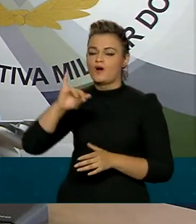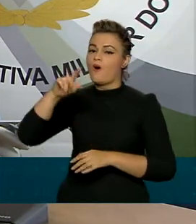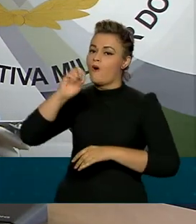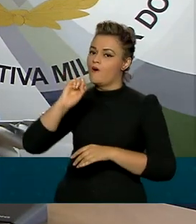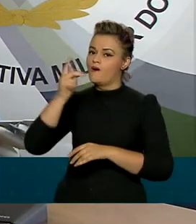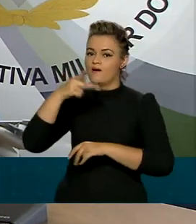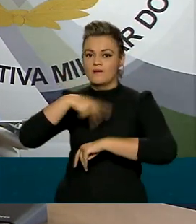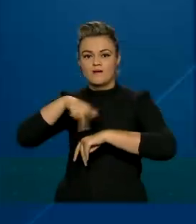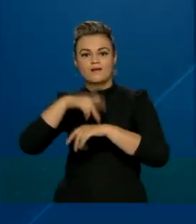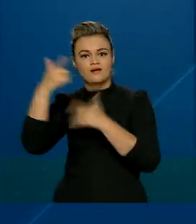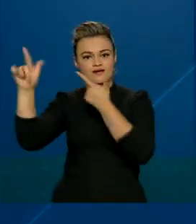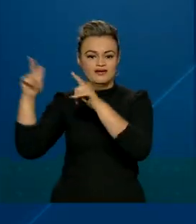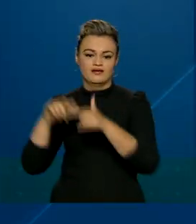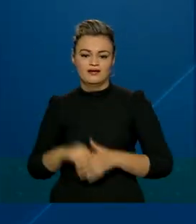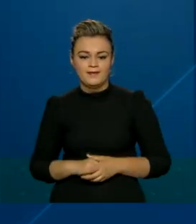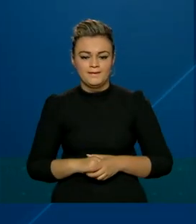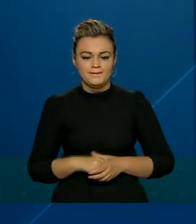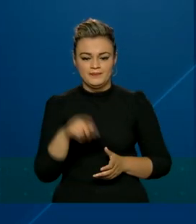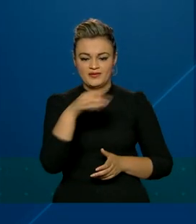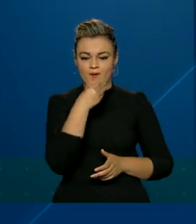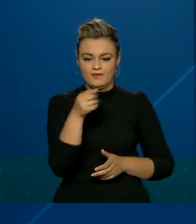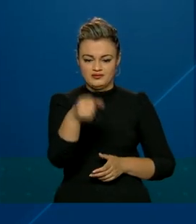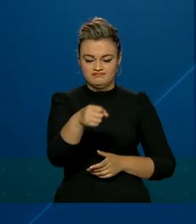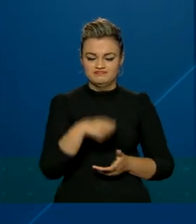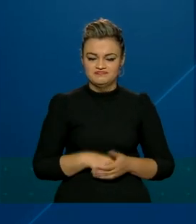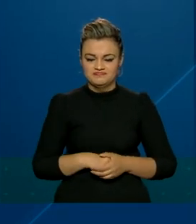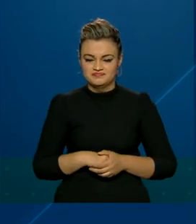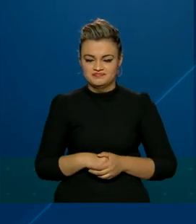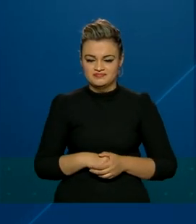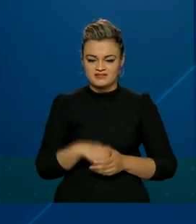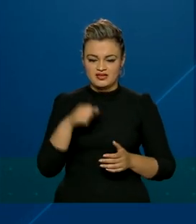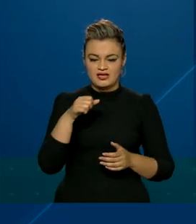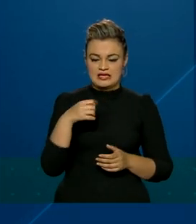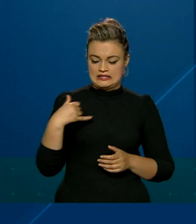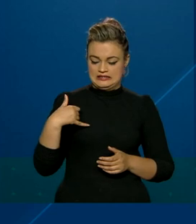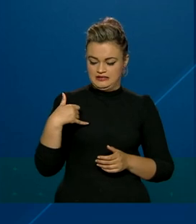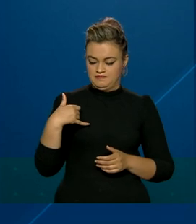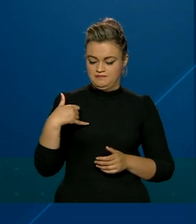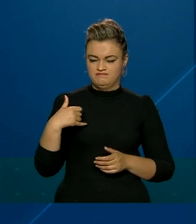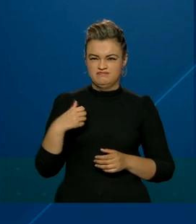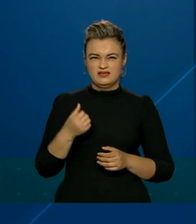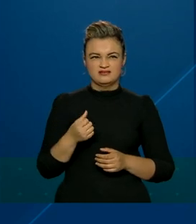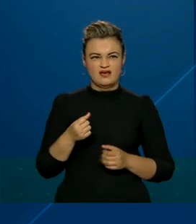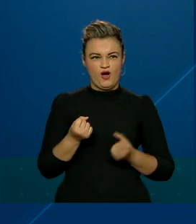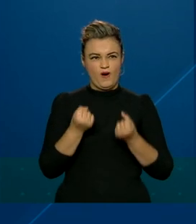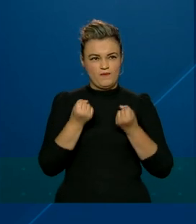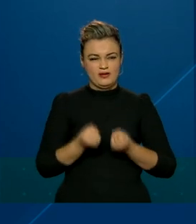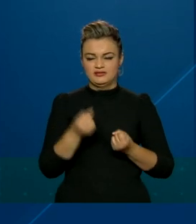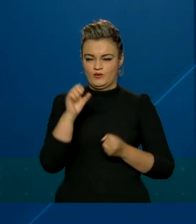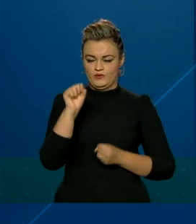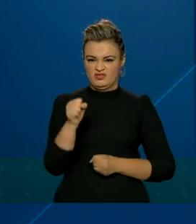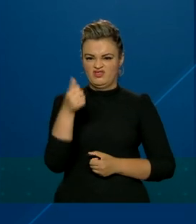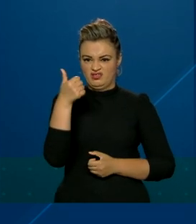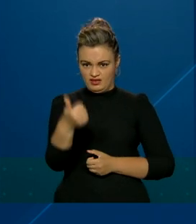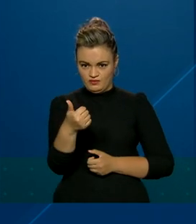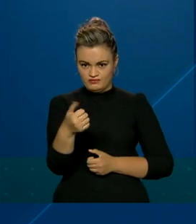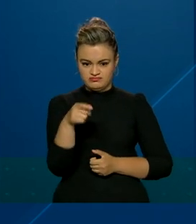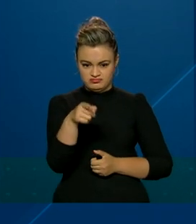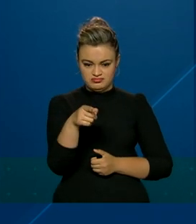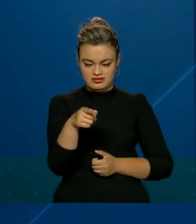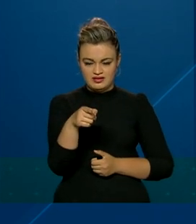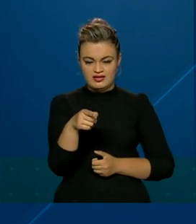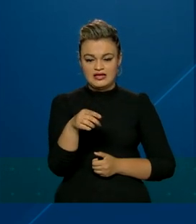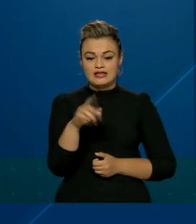internacionais conosco. O boxeador na categoria até 81 quilos e terceiro sargento do Exército, Keno